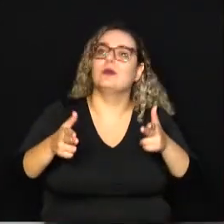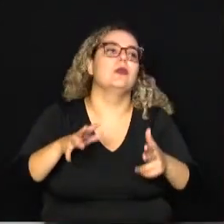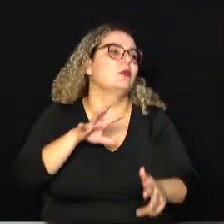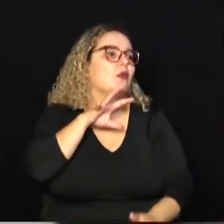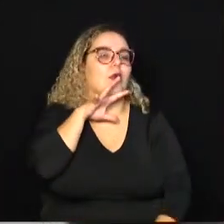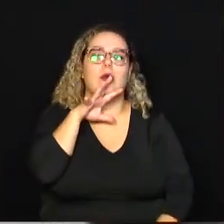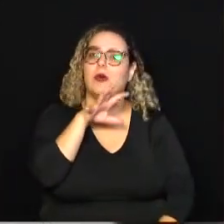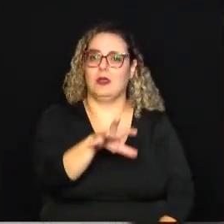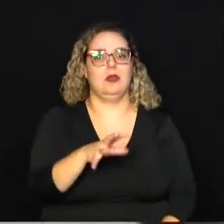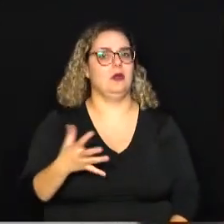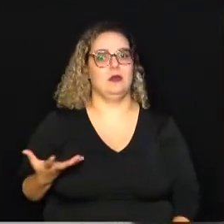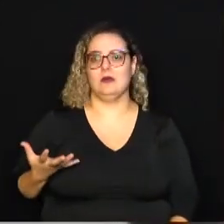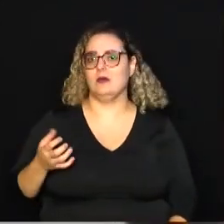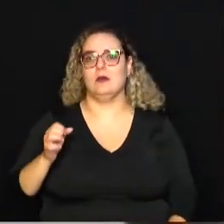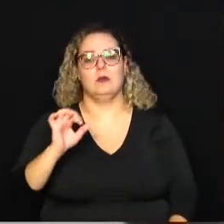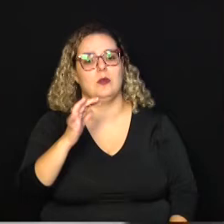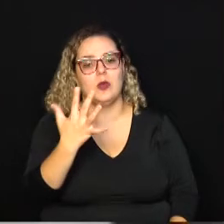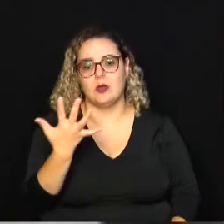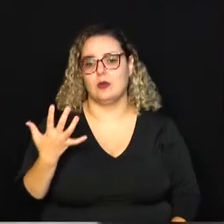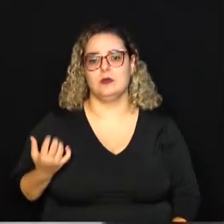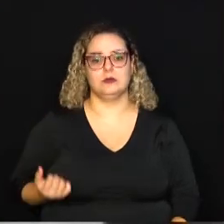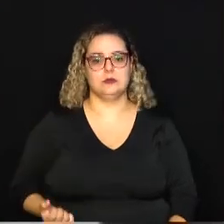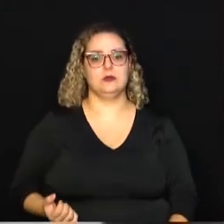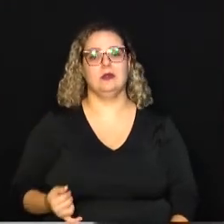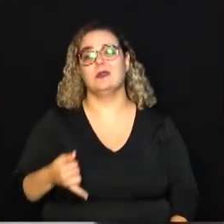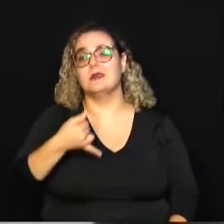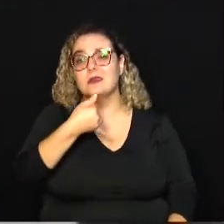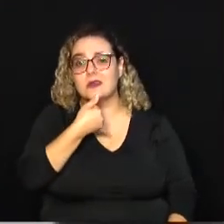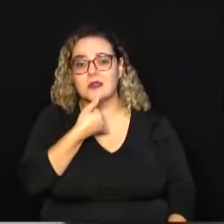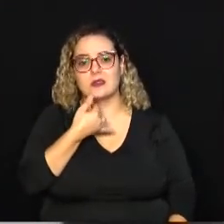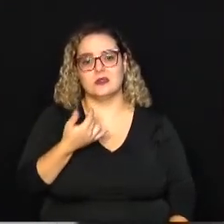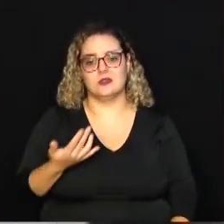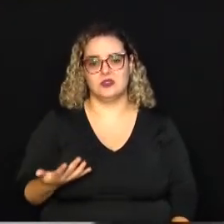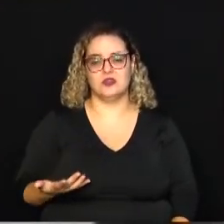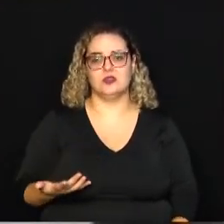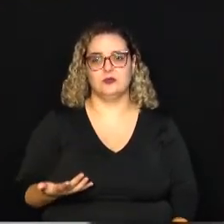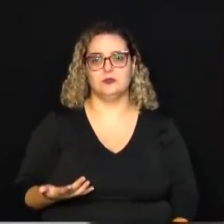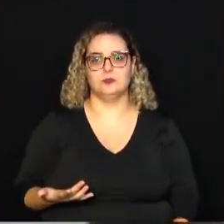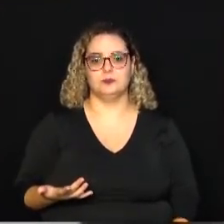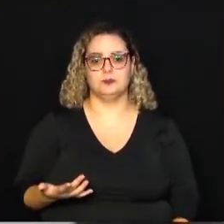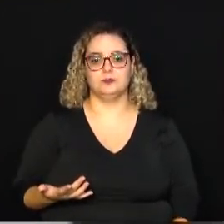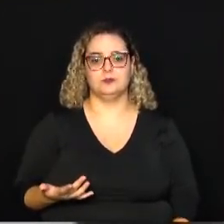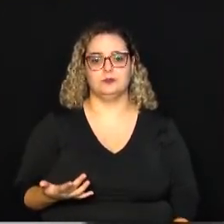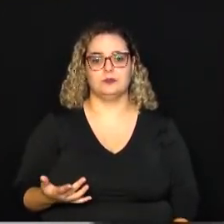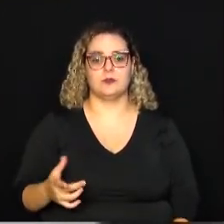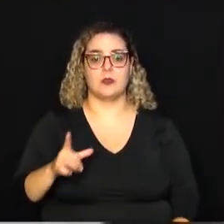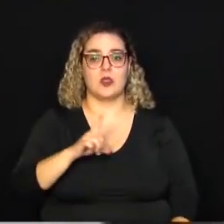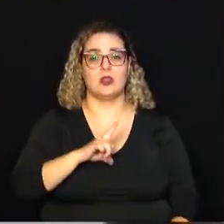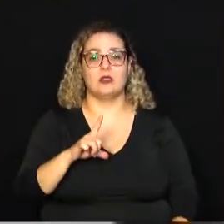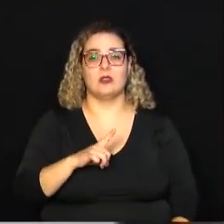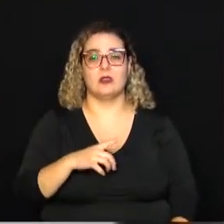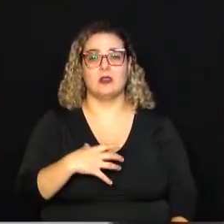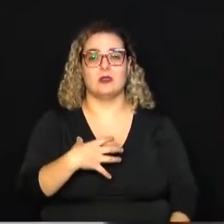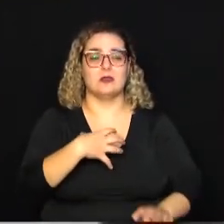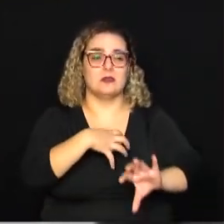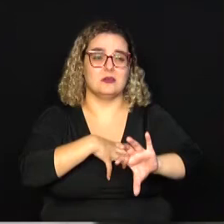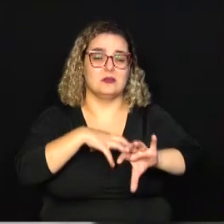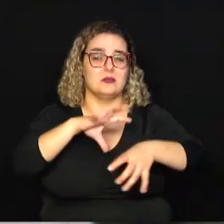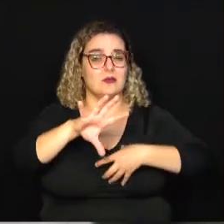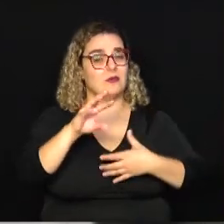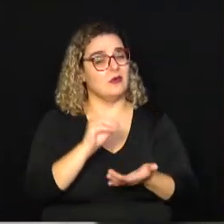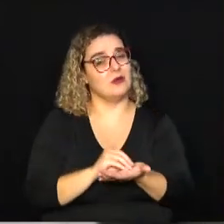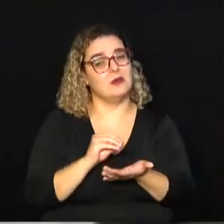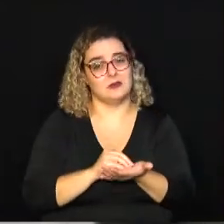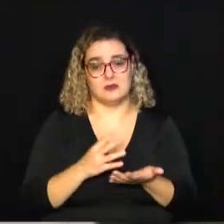maneira como ela aconteceu agora, né? É muito triste que a gente tenha essa insensibilidade com a vida do povo. Eu espero que o